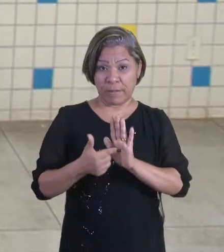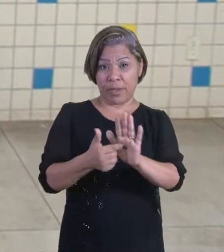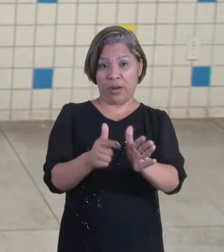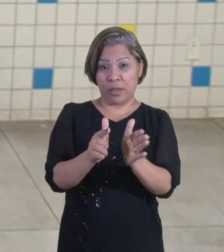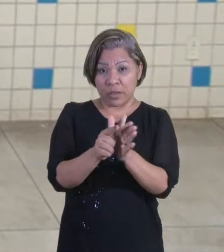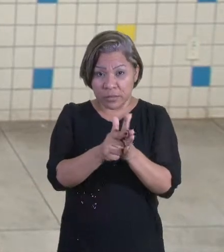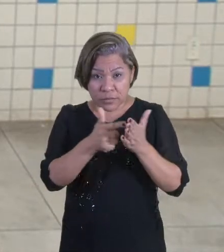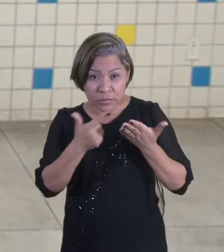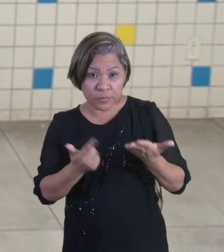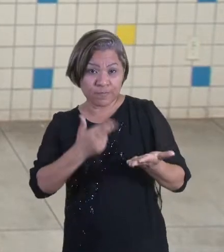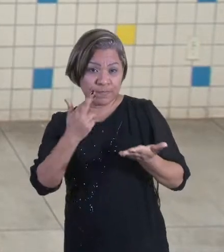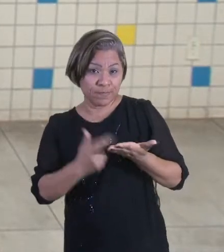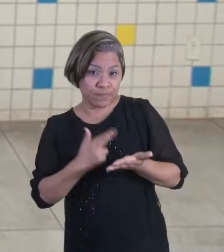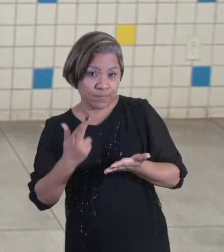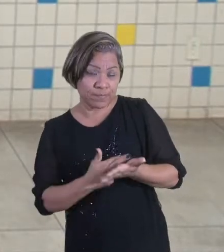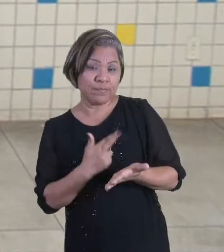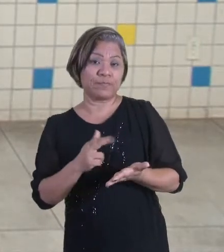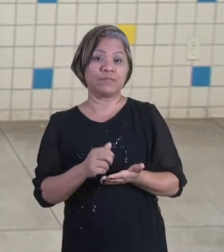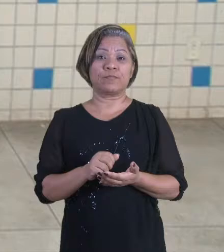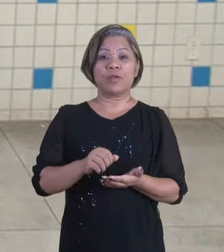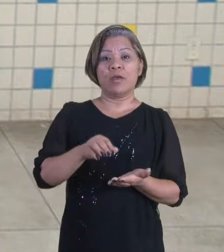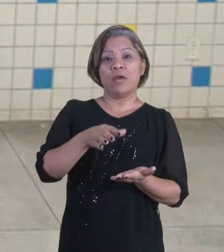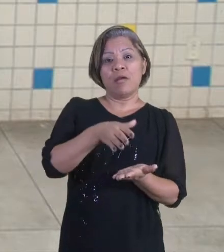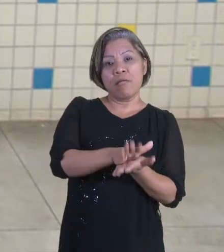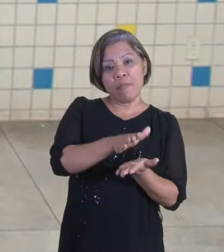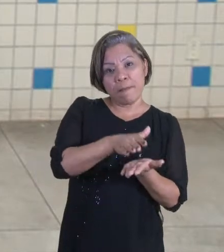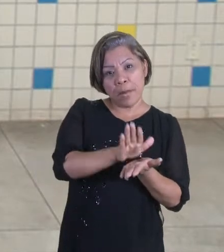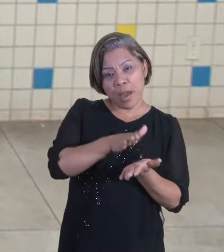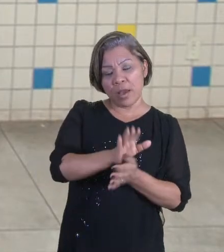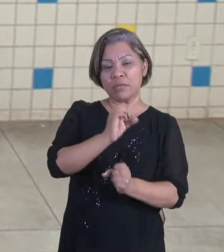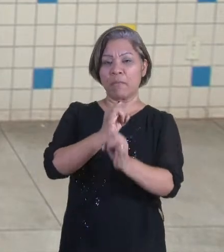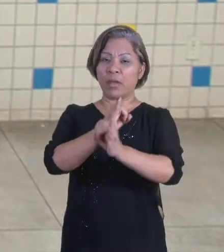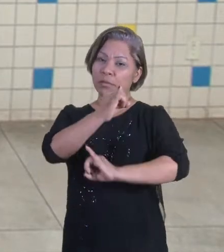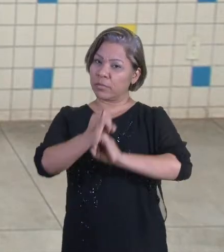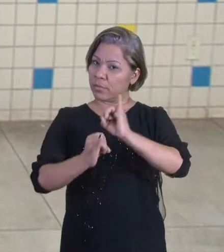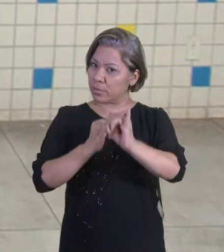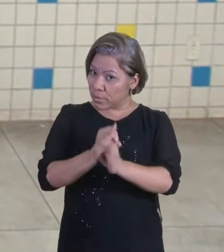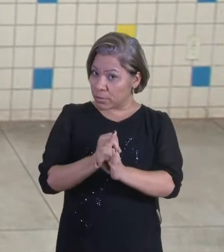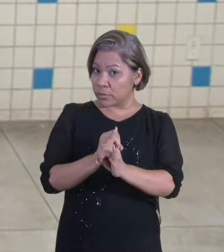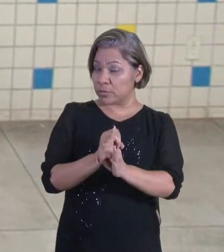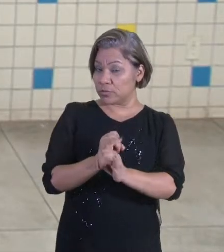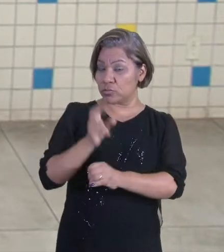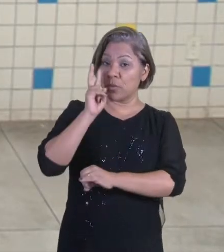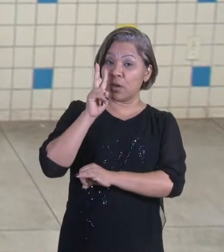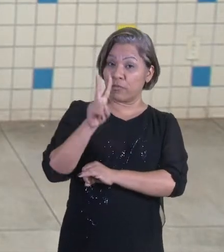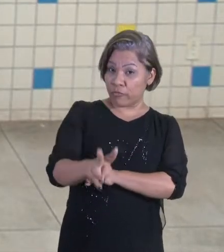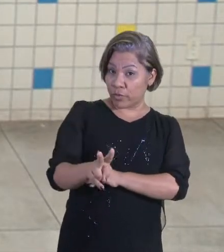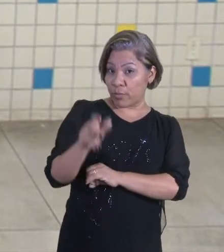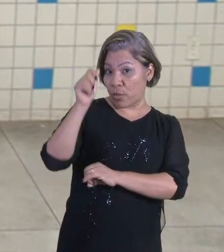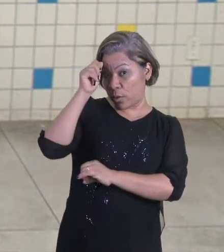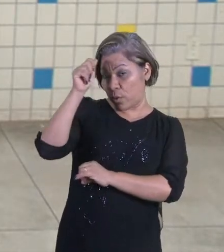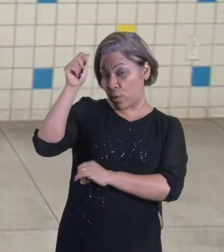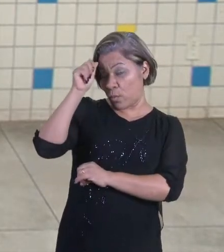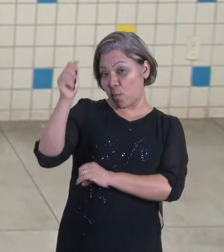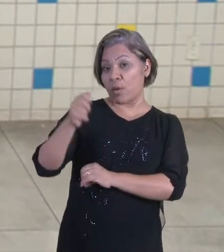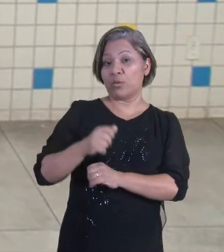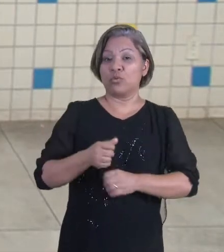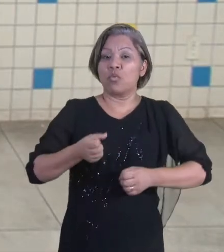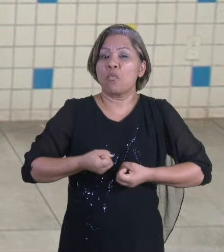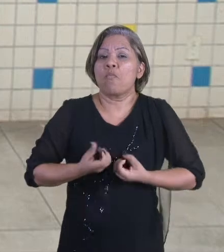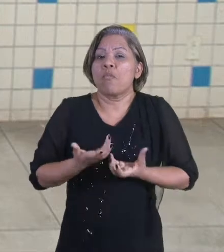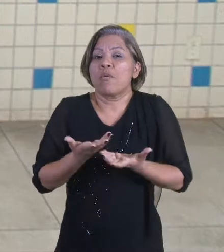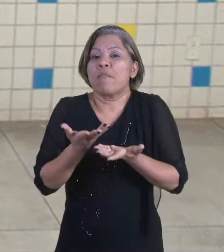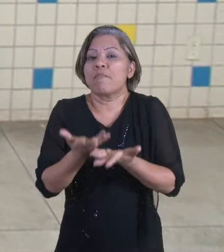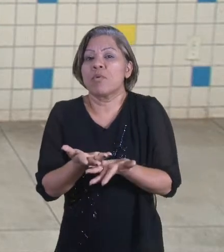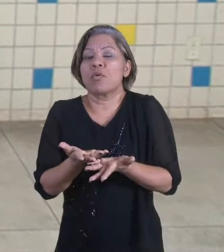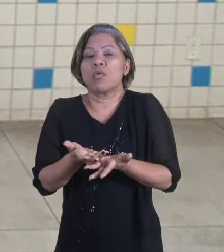jornais, tantos impressos, né, pela internet. Vimos que o autor ele expõe a sua emoção,